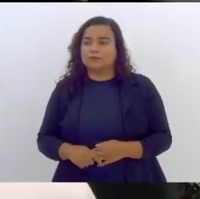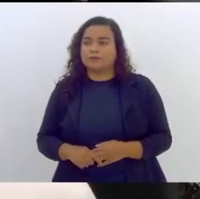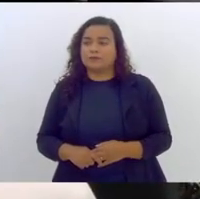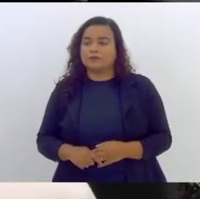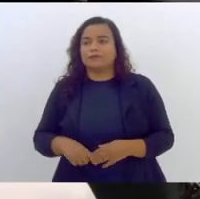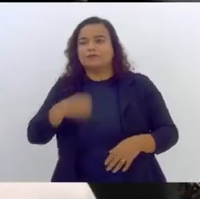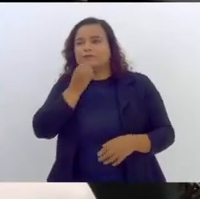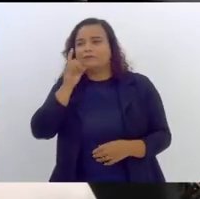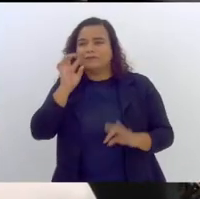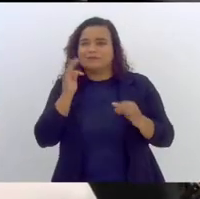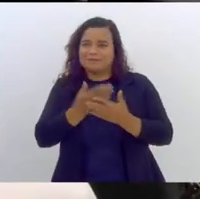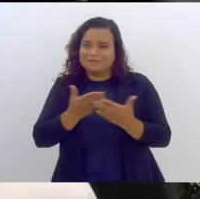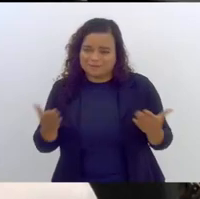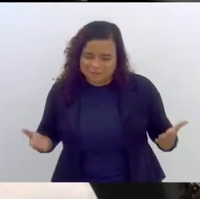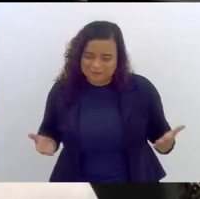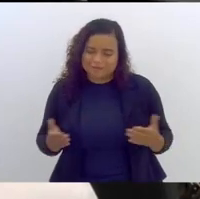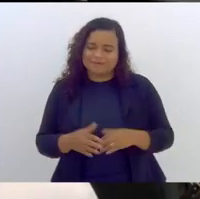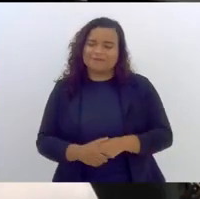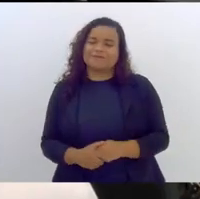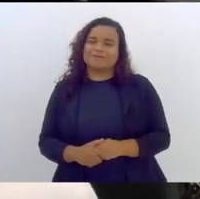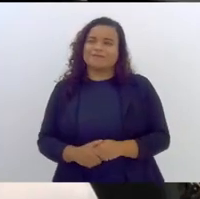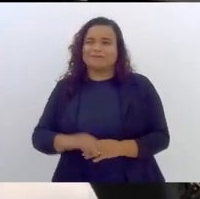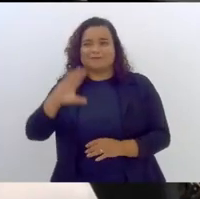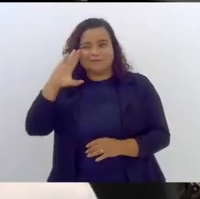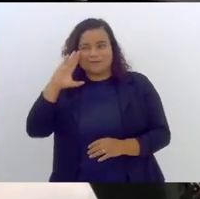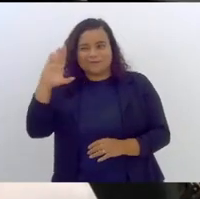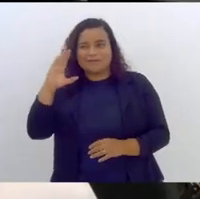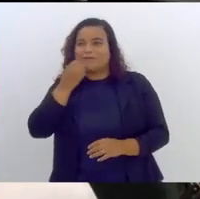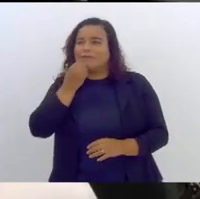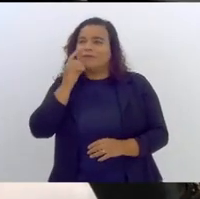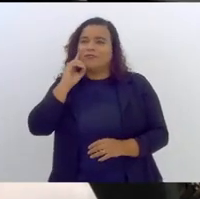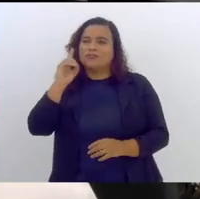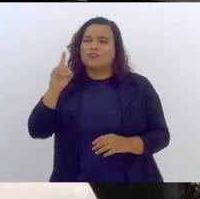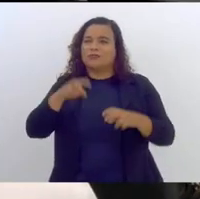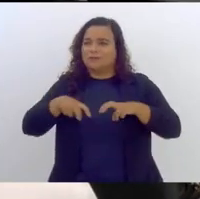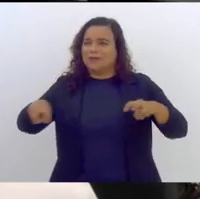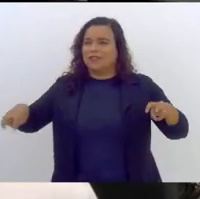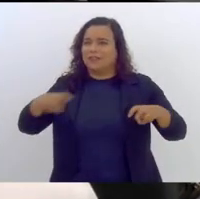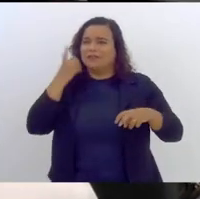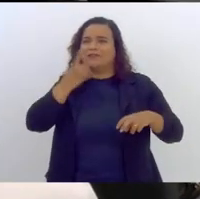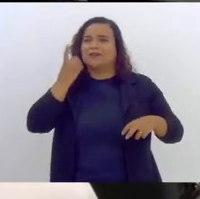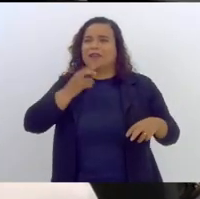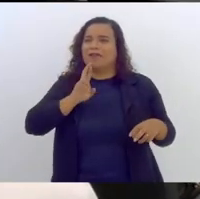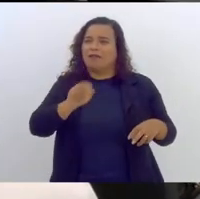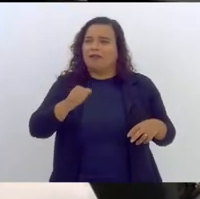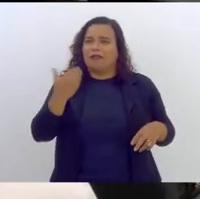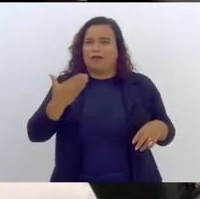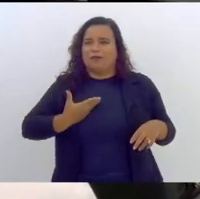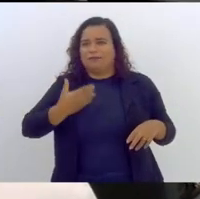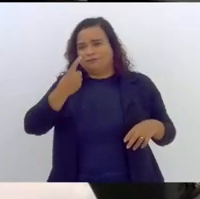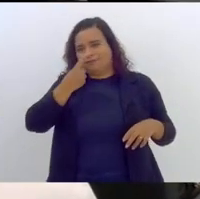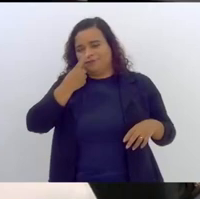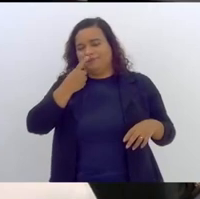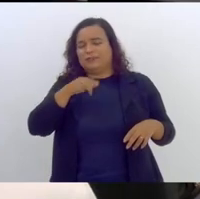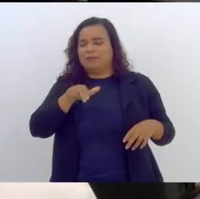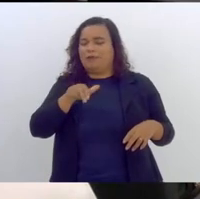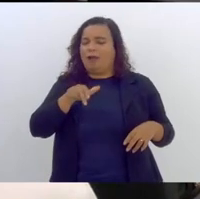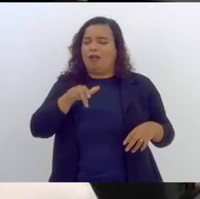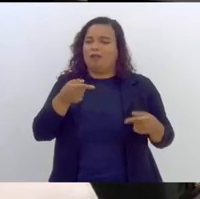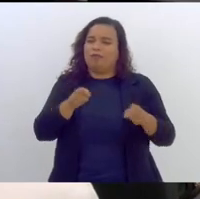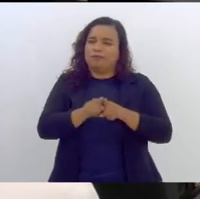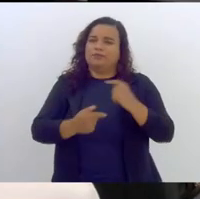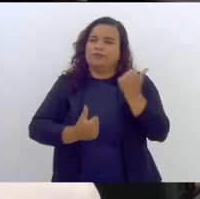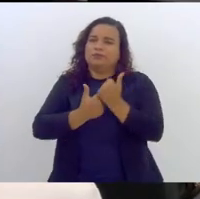Bom dia a todos especial Bom dia a mesa Deputado Rodrigo Amorim grande amigo irmão parceiro dessa luta